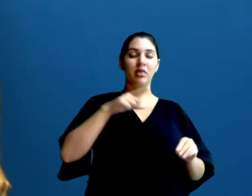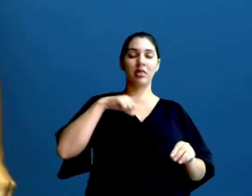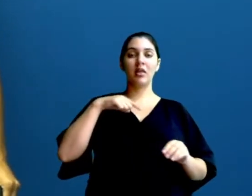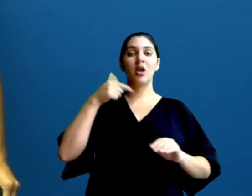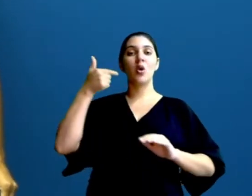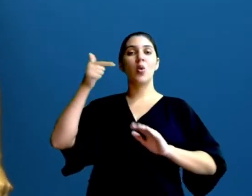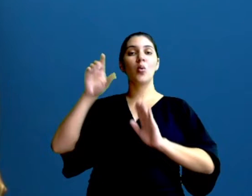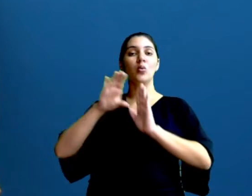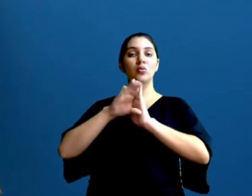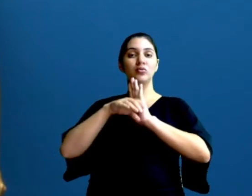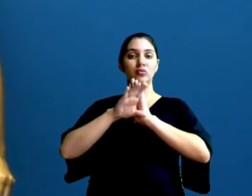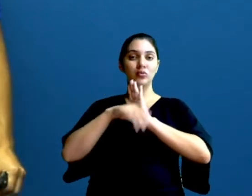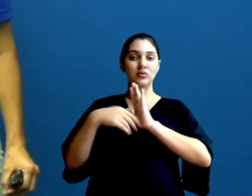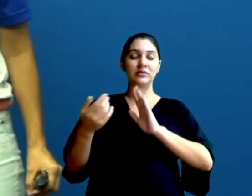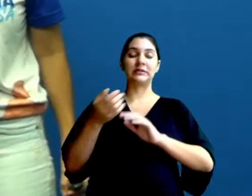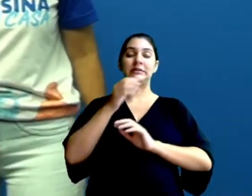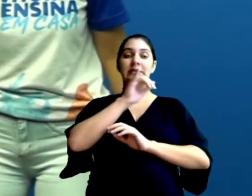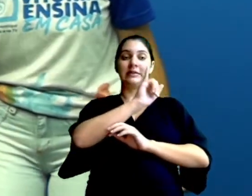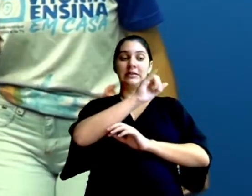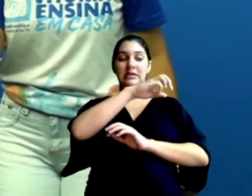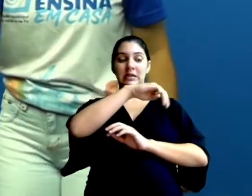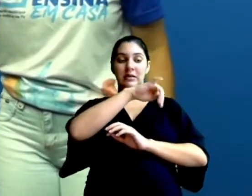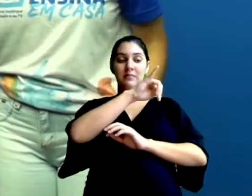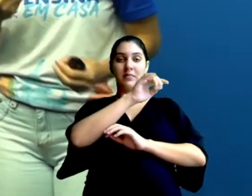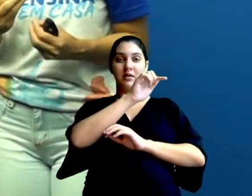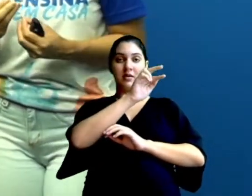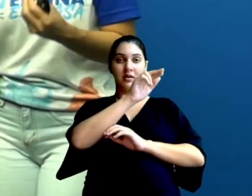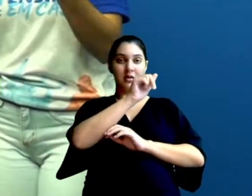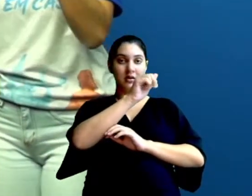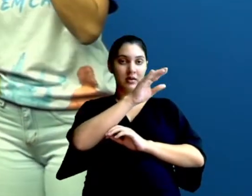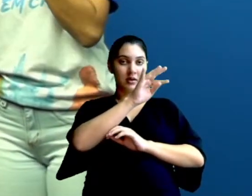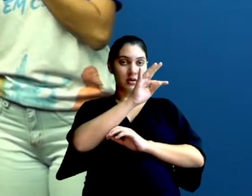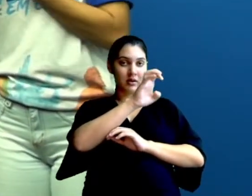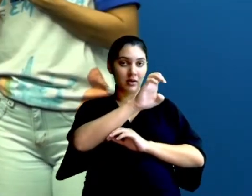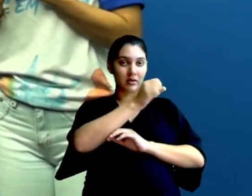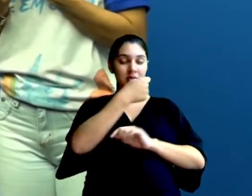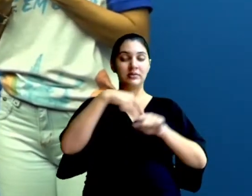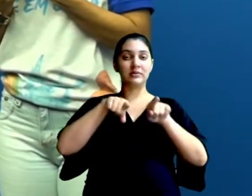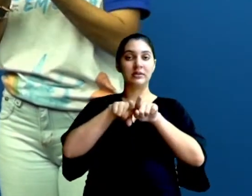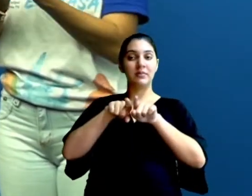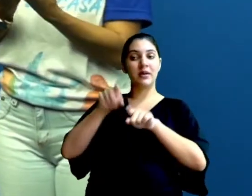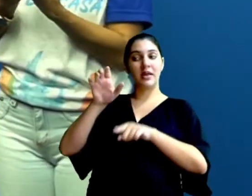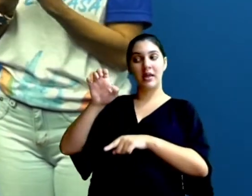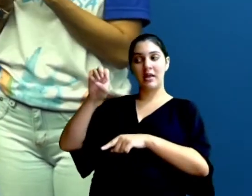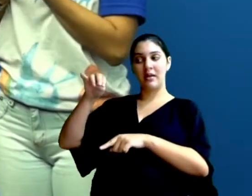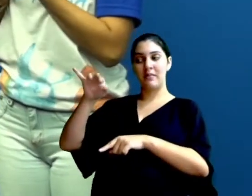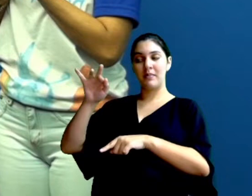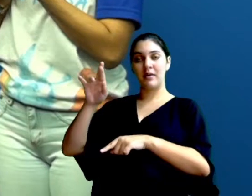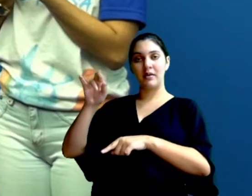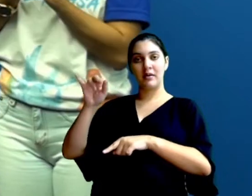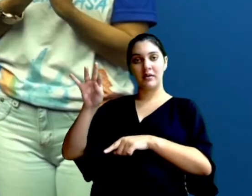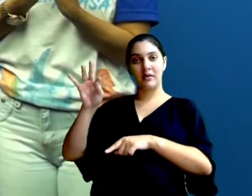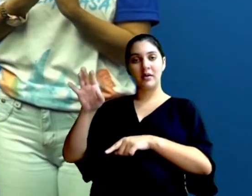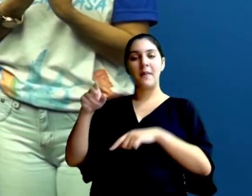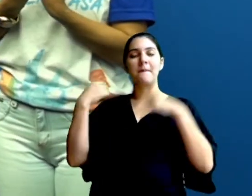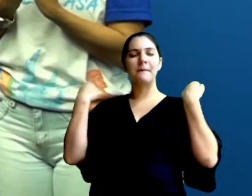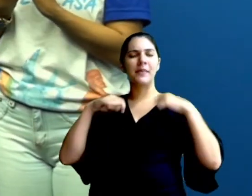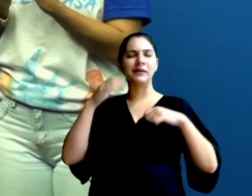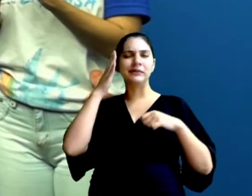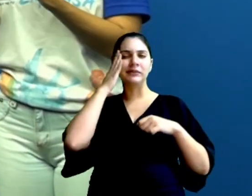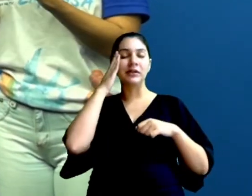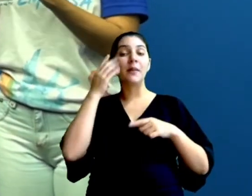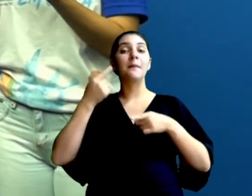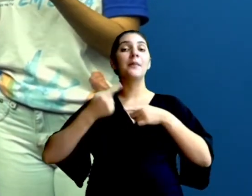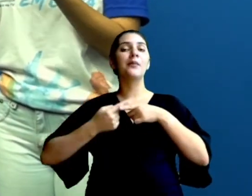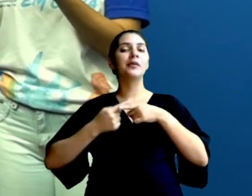conceitos como de imigrantes e emigrantes são importantes a gente assimilar. Por quê? Porque a gente vai